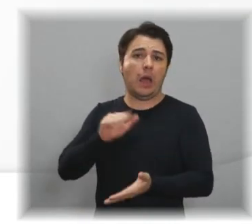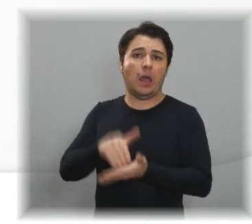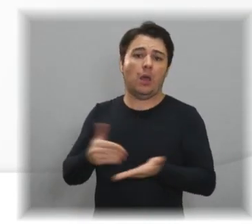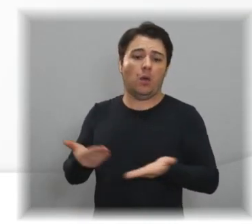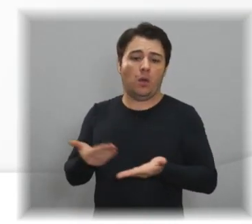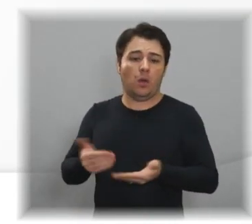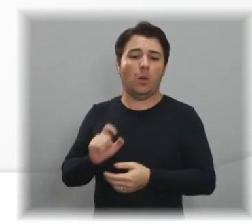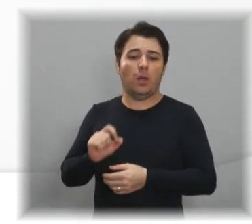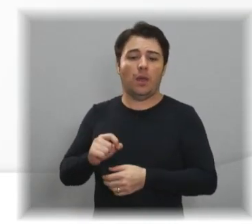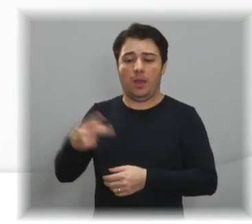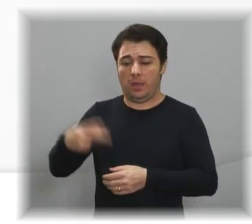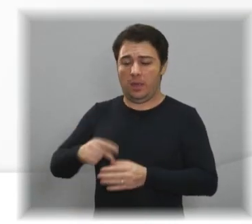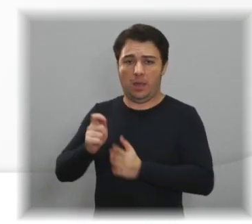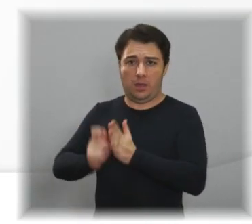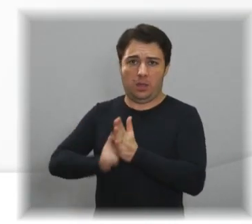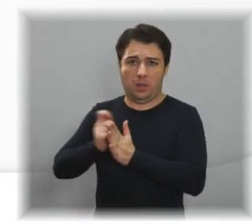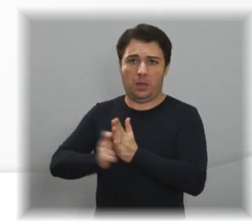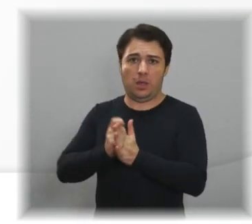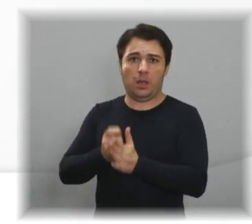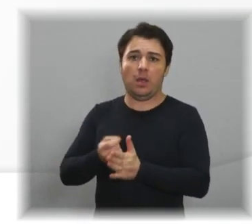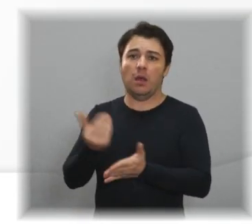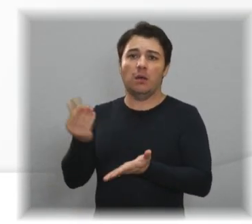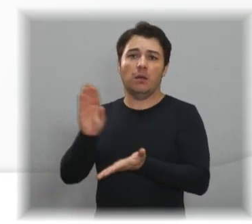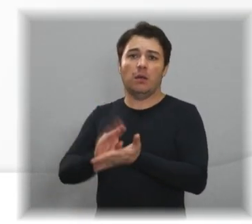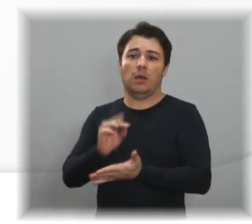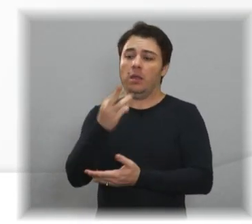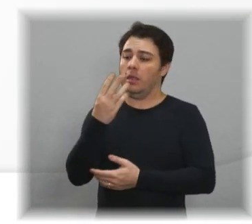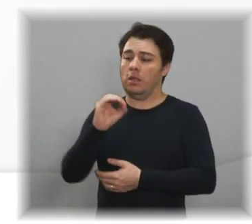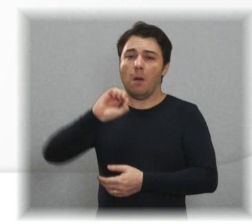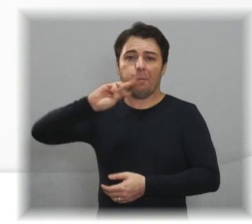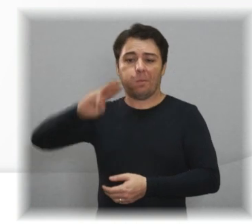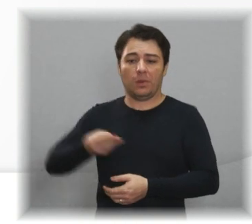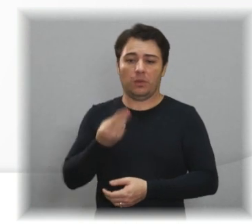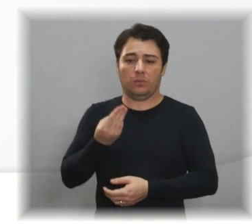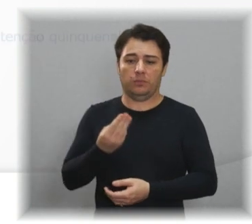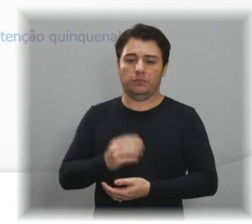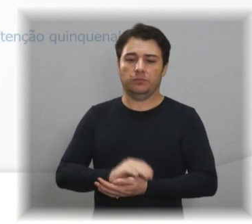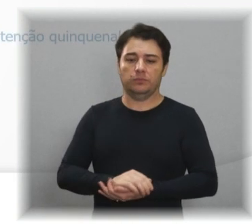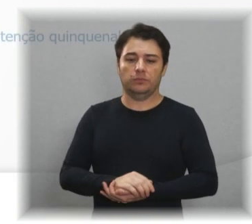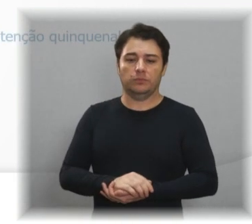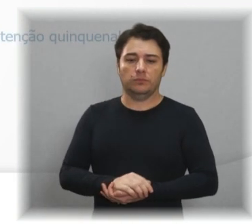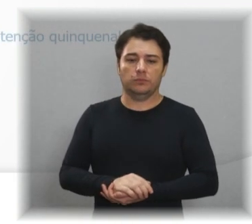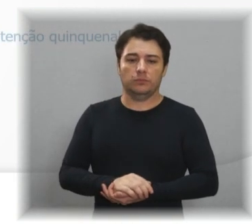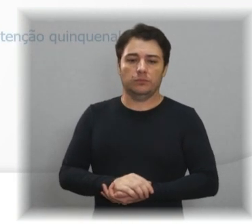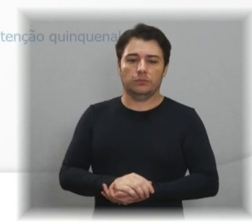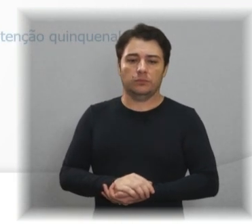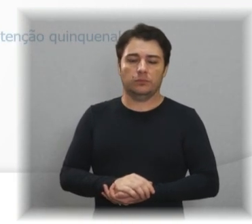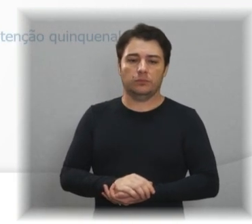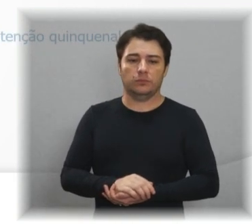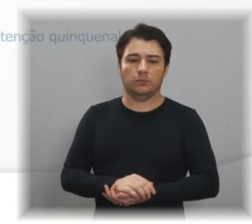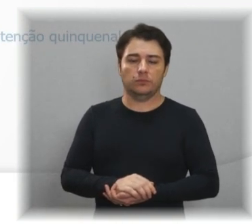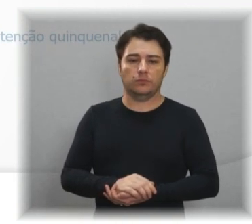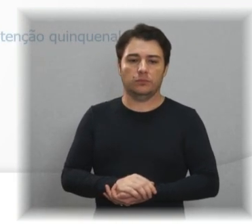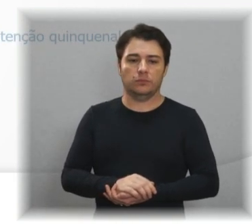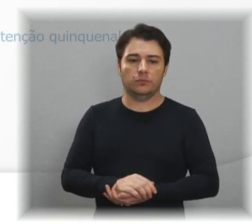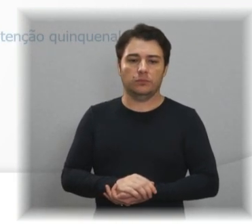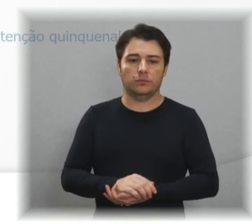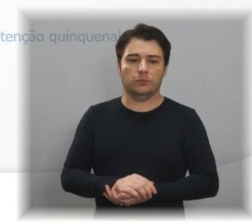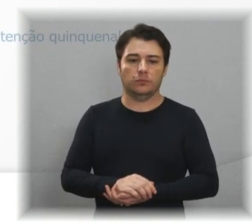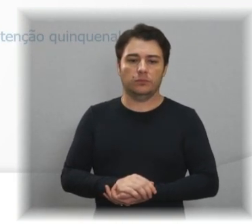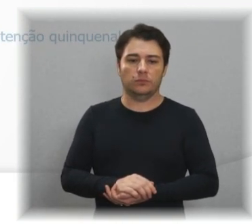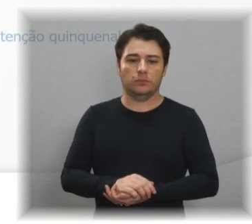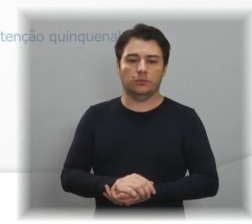2019 foi investido no município de Araraquara 30 milhões pode passar e aí vem as